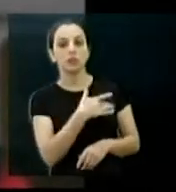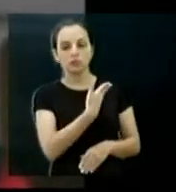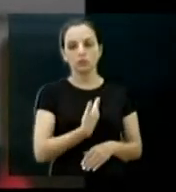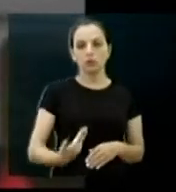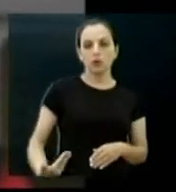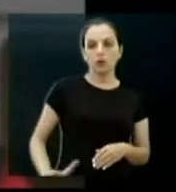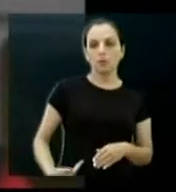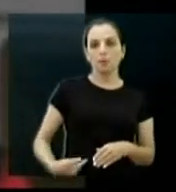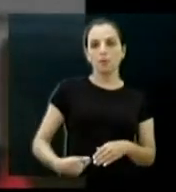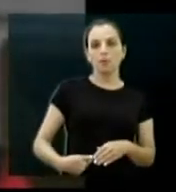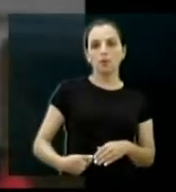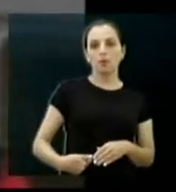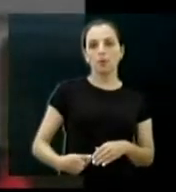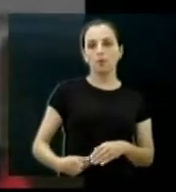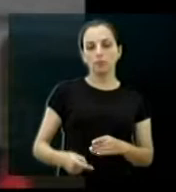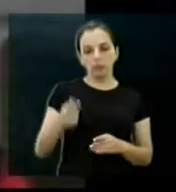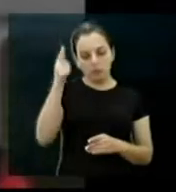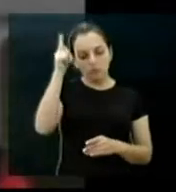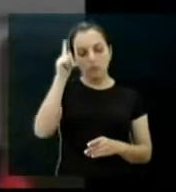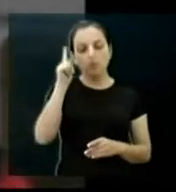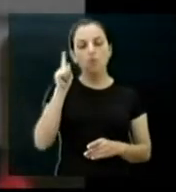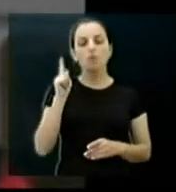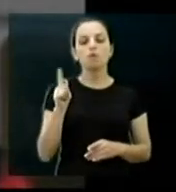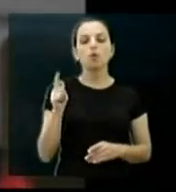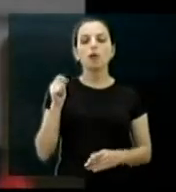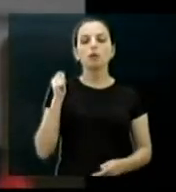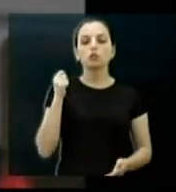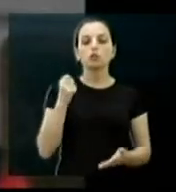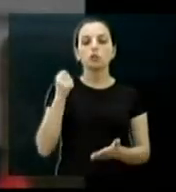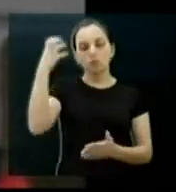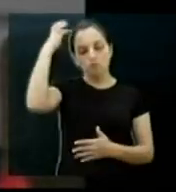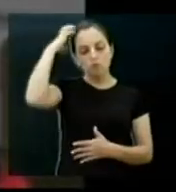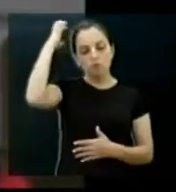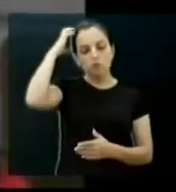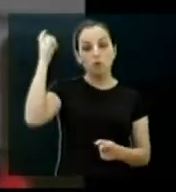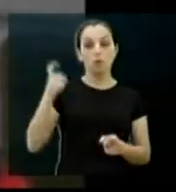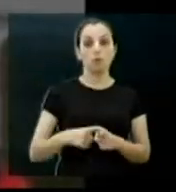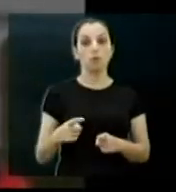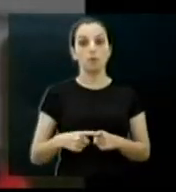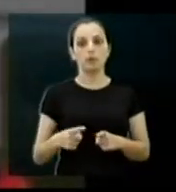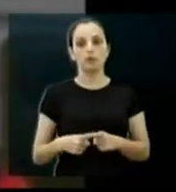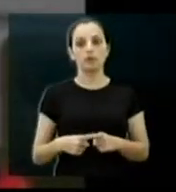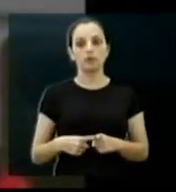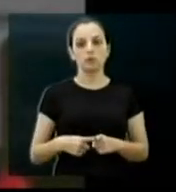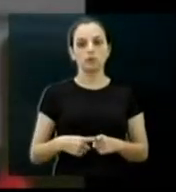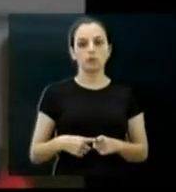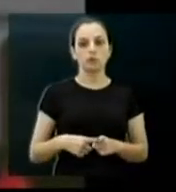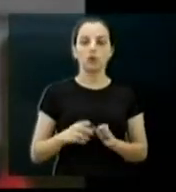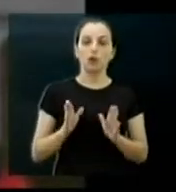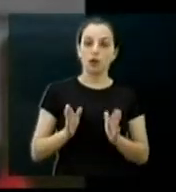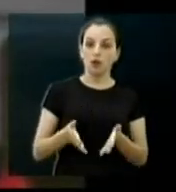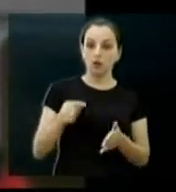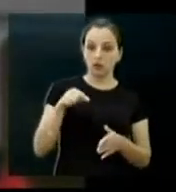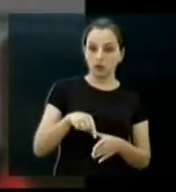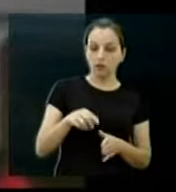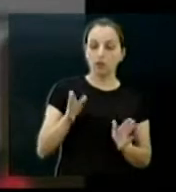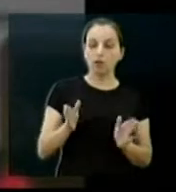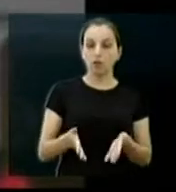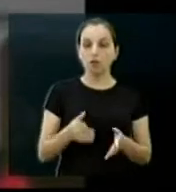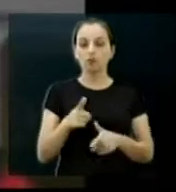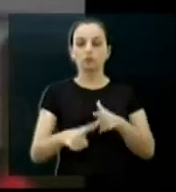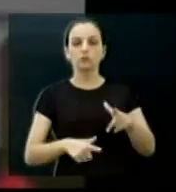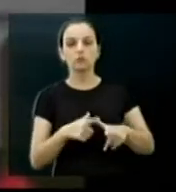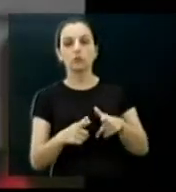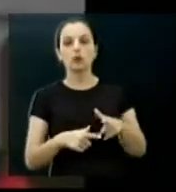quem não dão meios de trabalho. Há médicos que eram do Rio de Janeiro e agora trabalham em Brasília, por causa